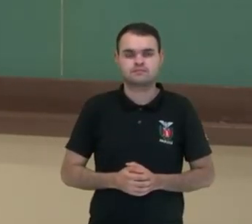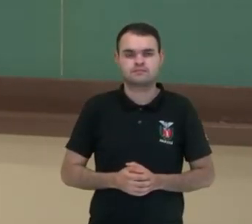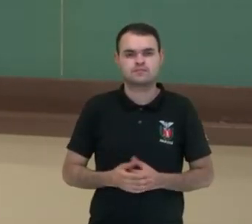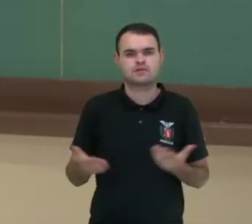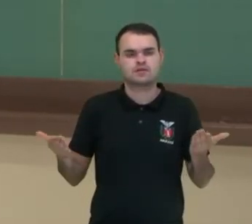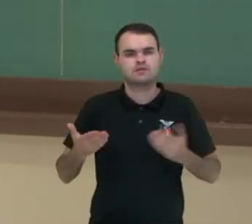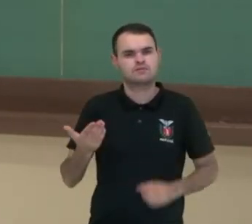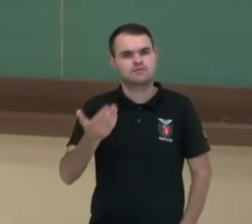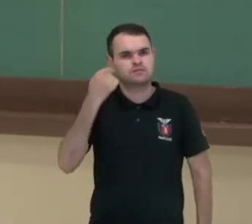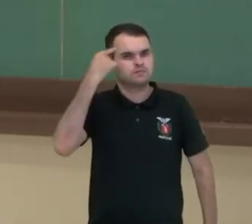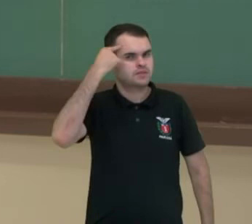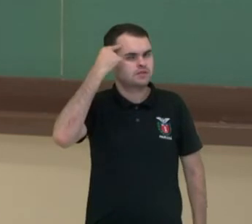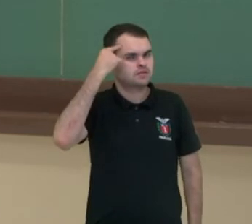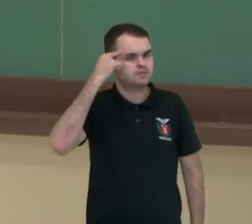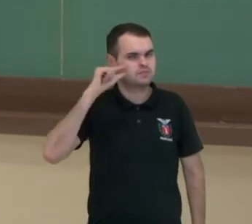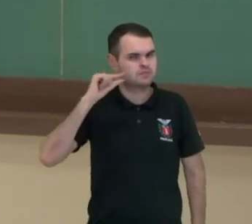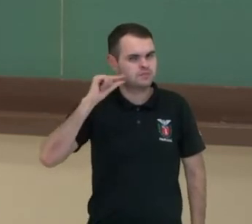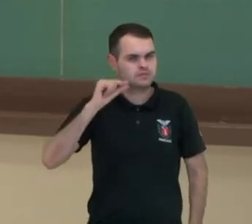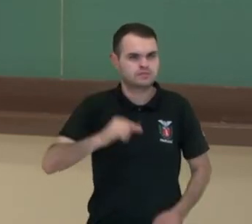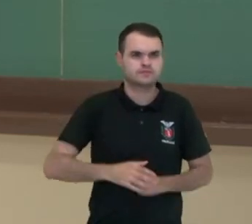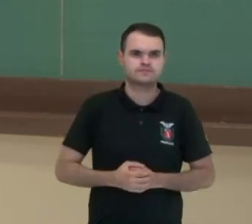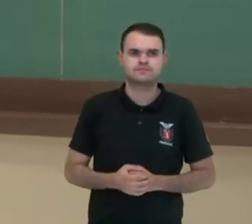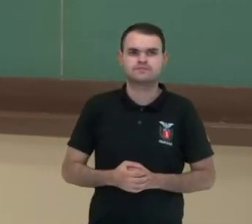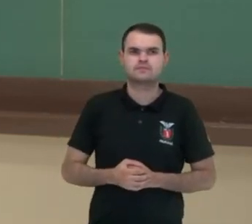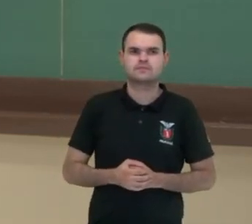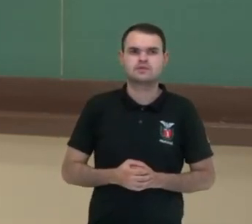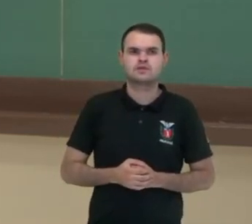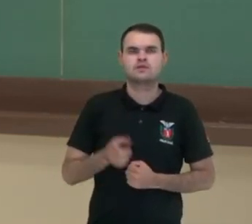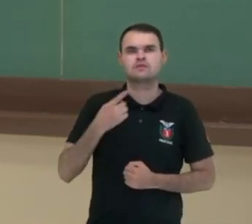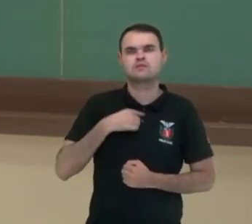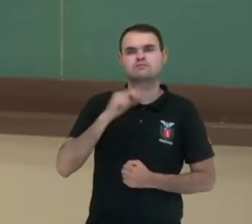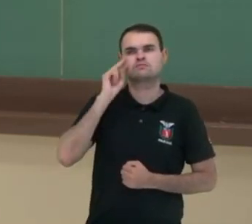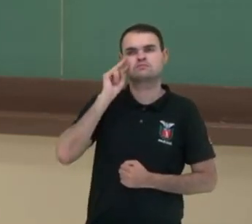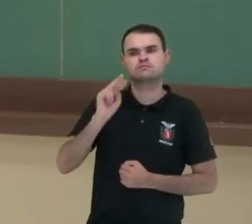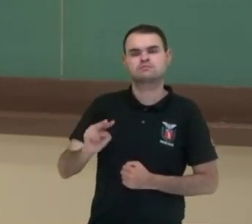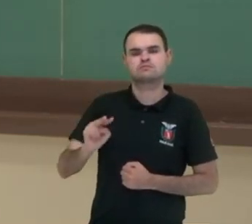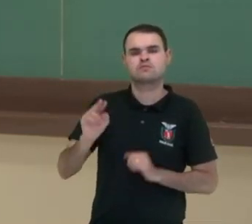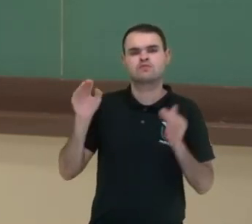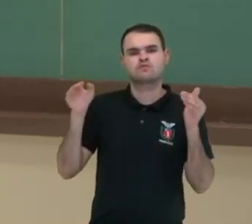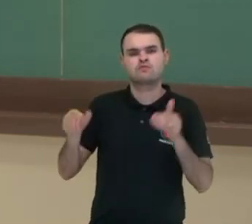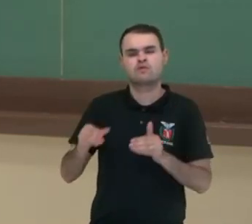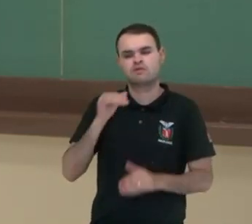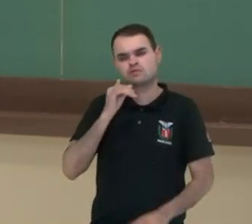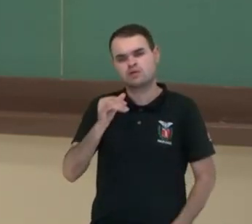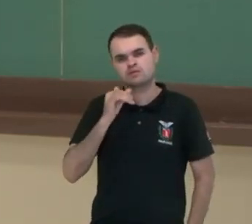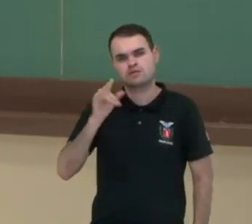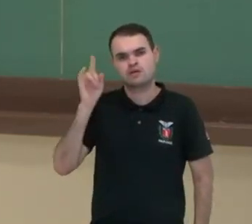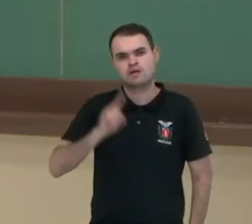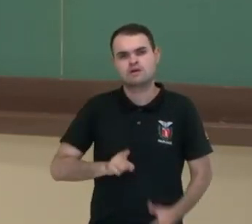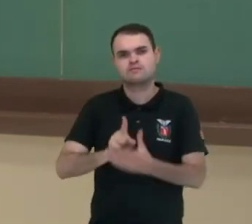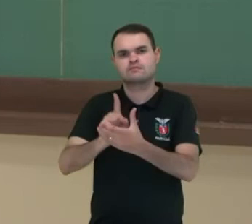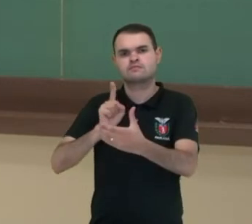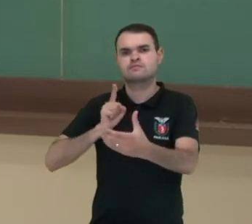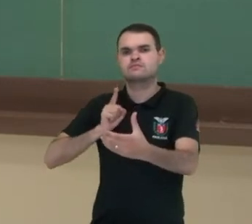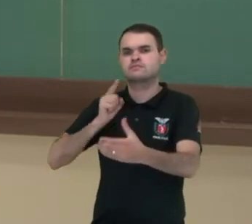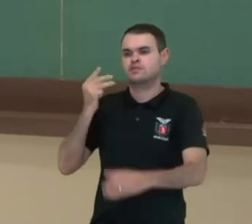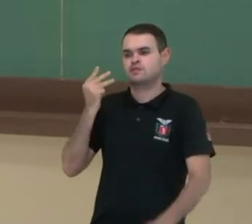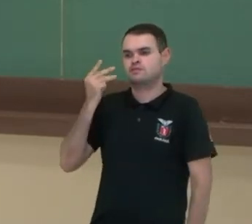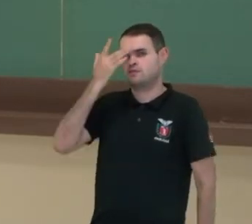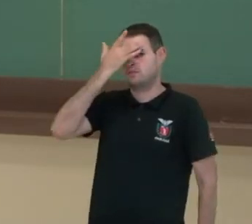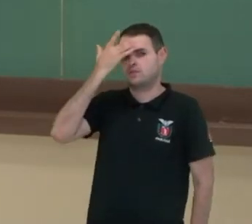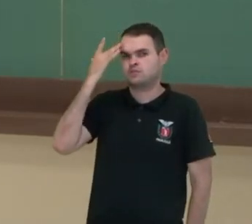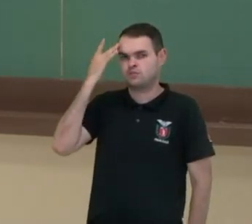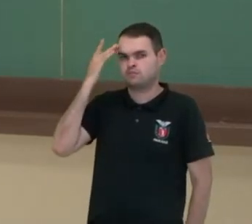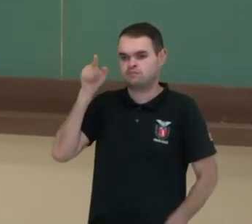Vamos pensar um pouquinho. Como vimos inicialmente, o foco narrativo desse texto está em terceira